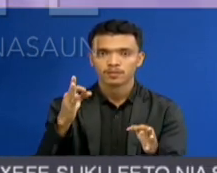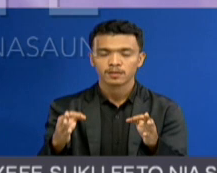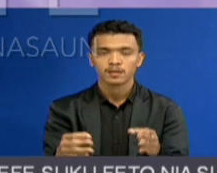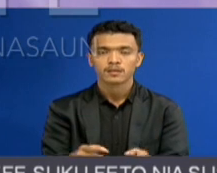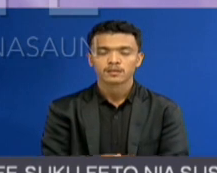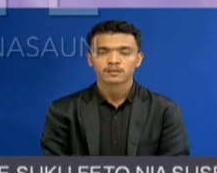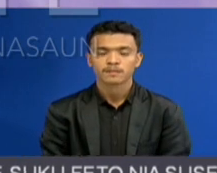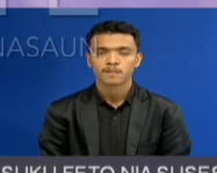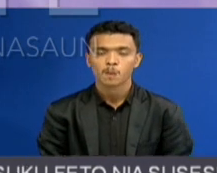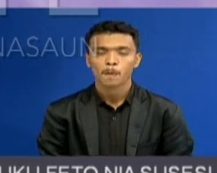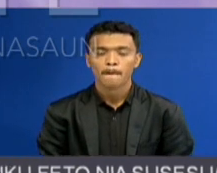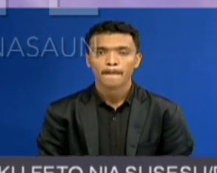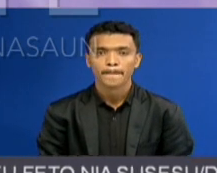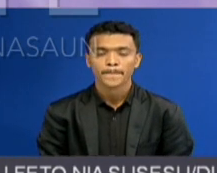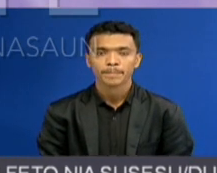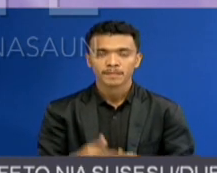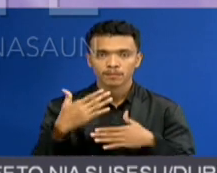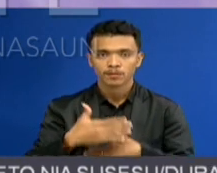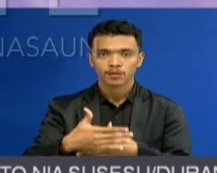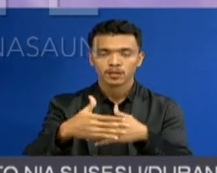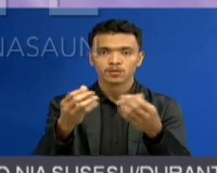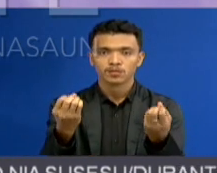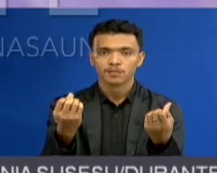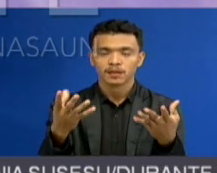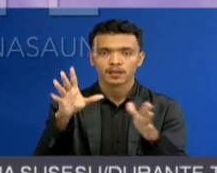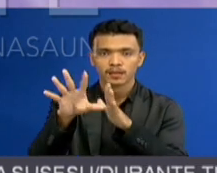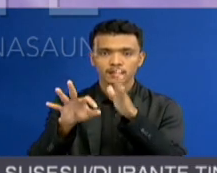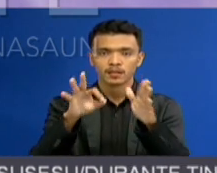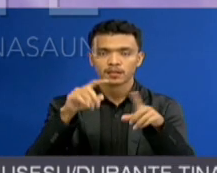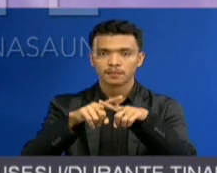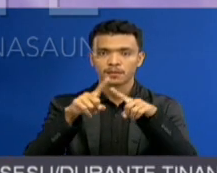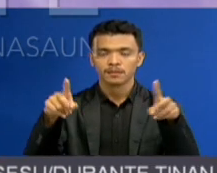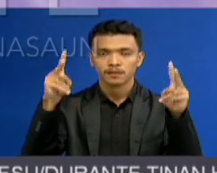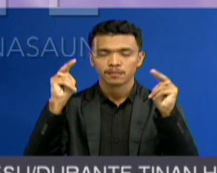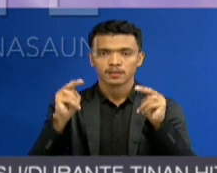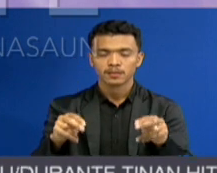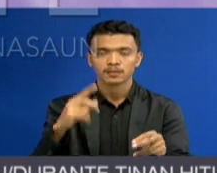sim e a progressos para que tarjeta não é bem está precisa na fato